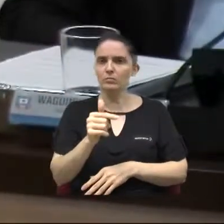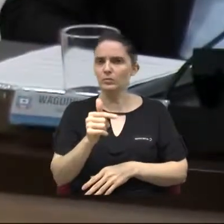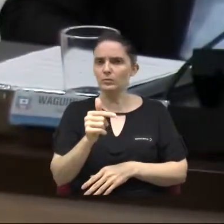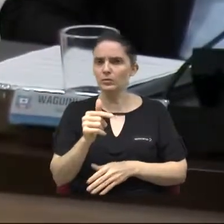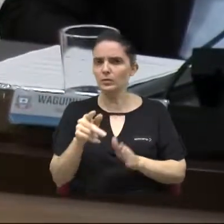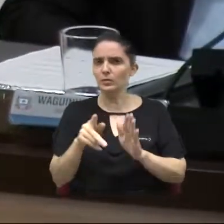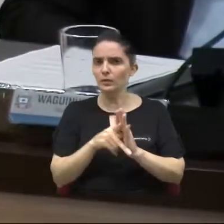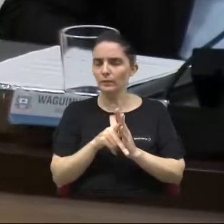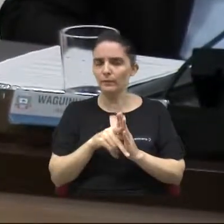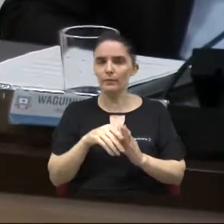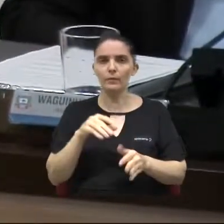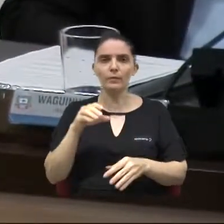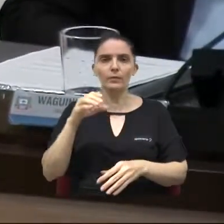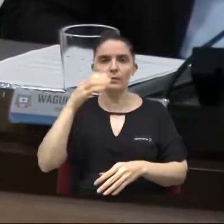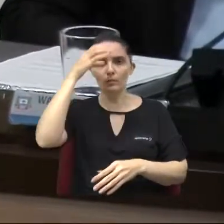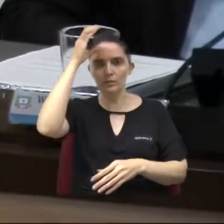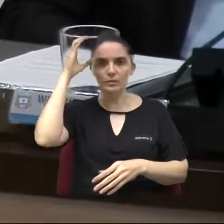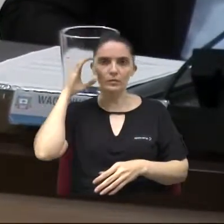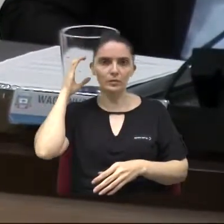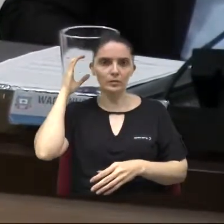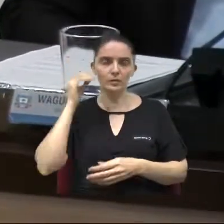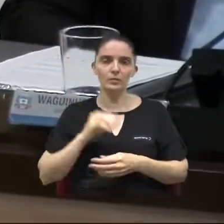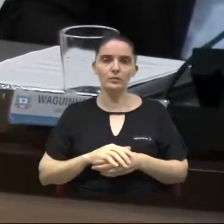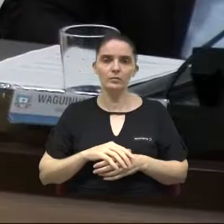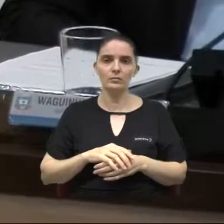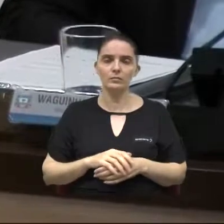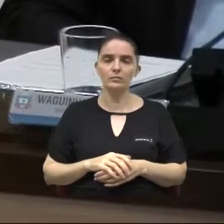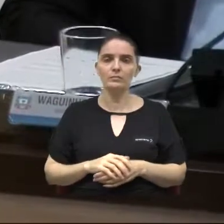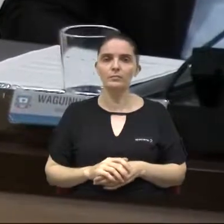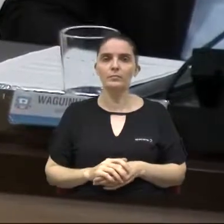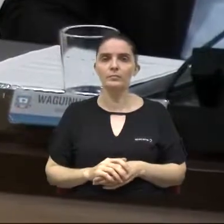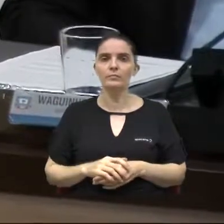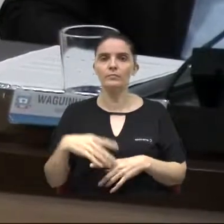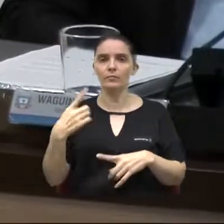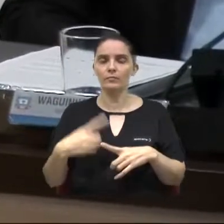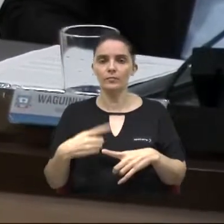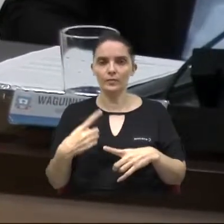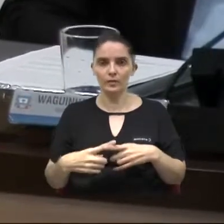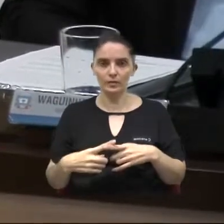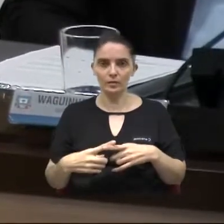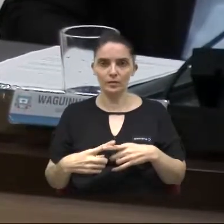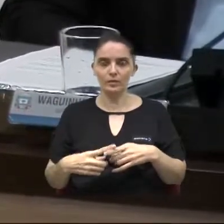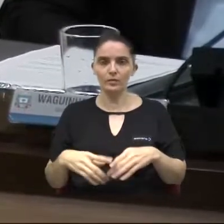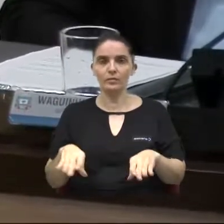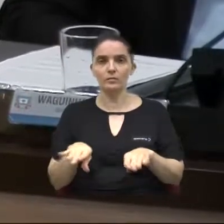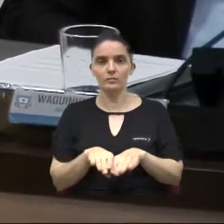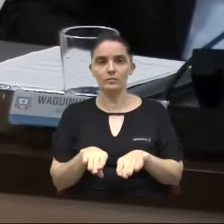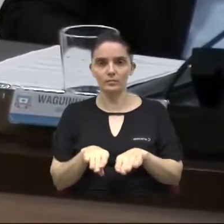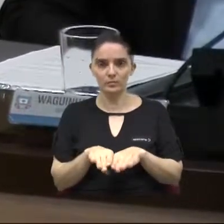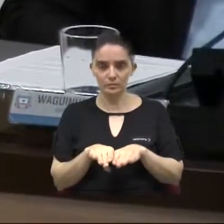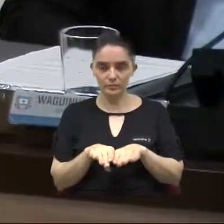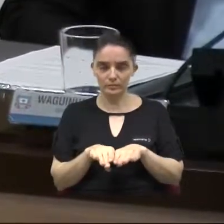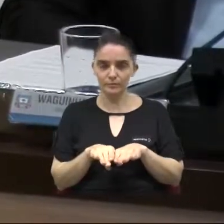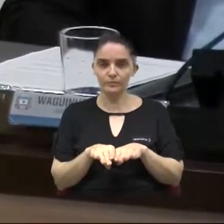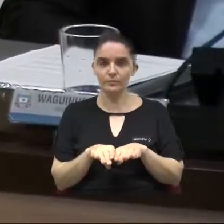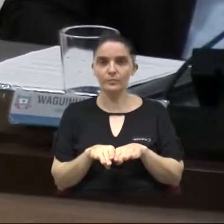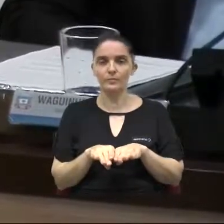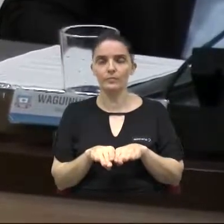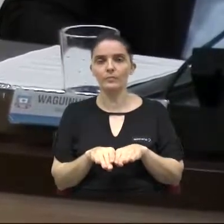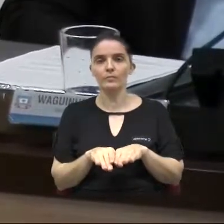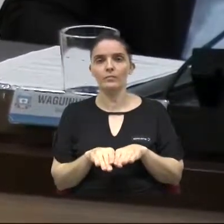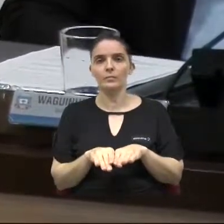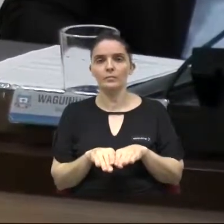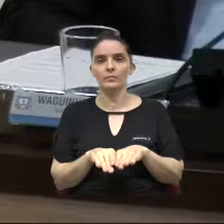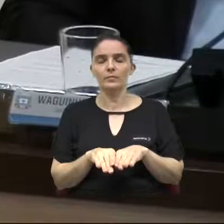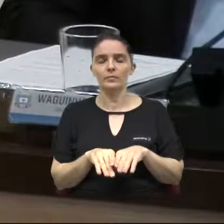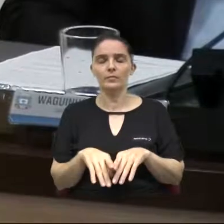ele não foi protocolizado, então eu já vejo que nem protocolizo, porque vem ao encontro também, acredito que seja pela mesma forma do que meu